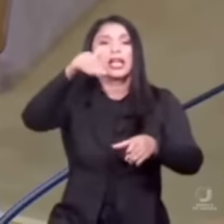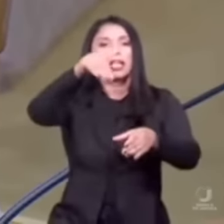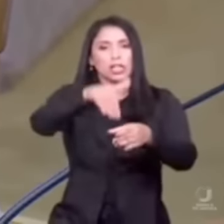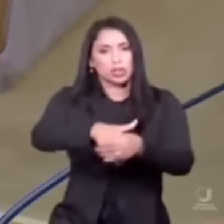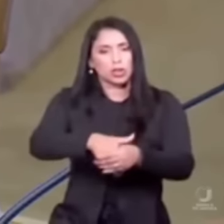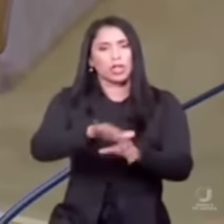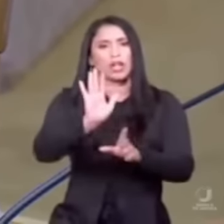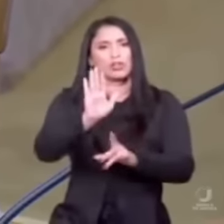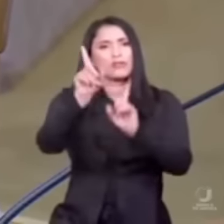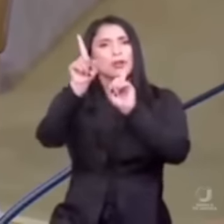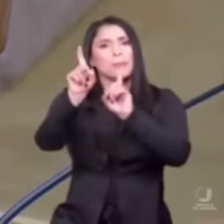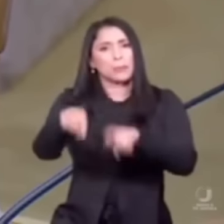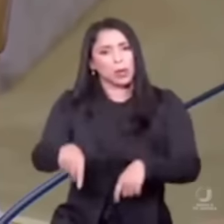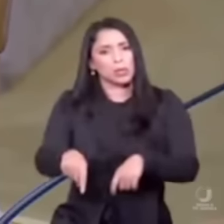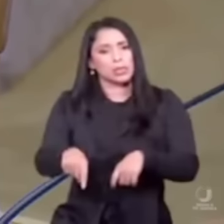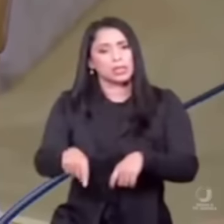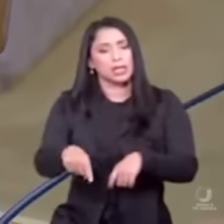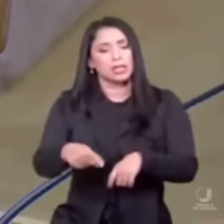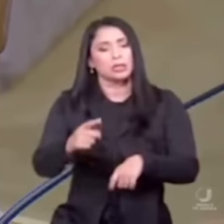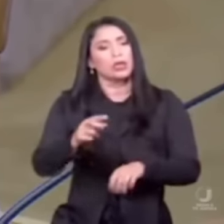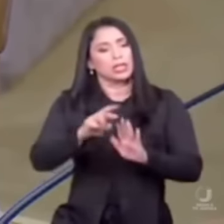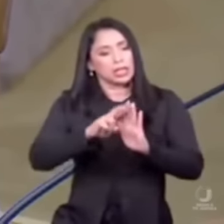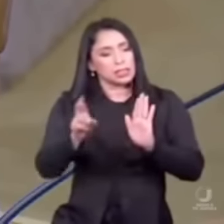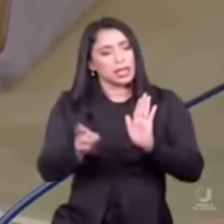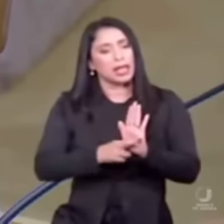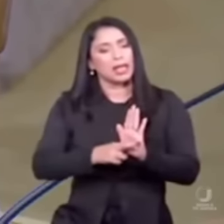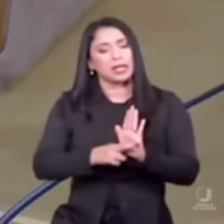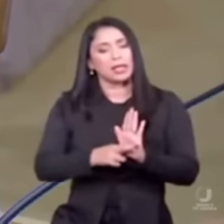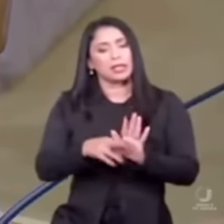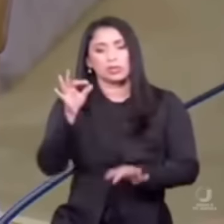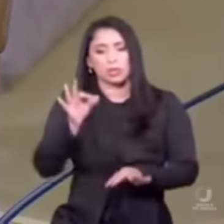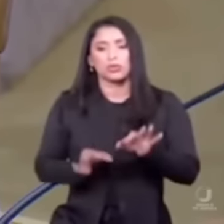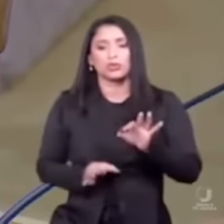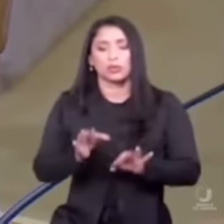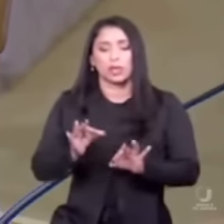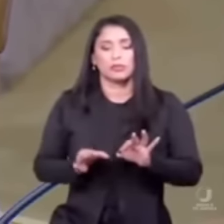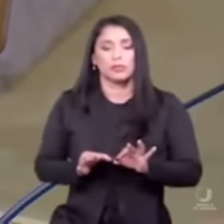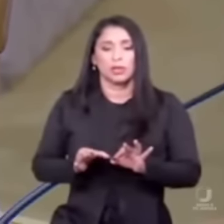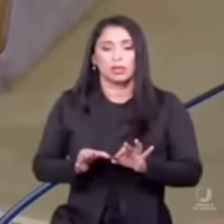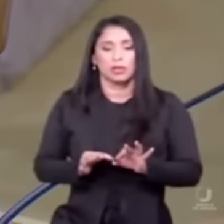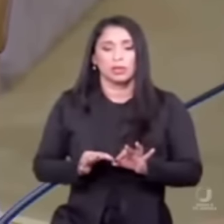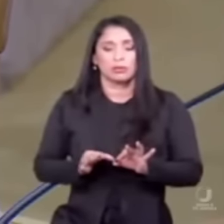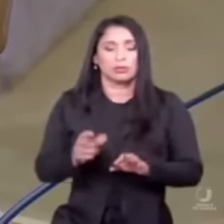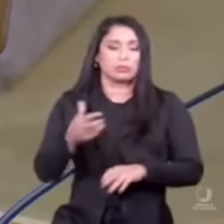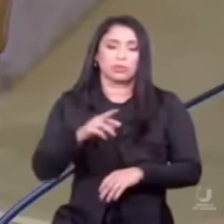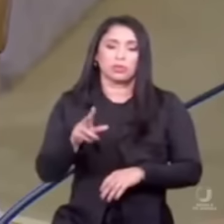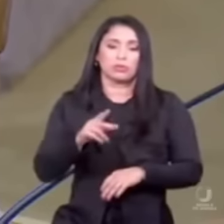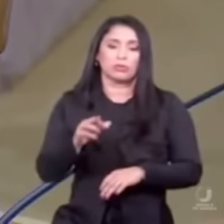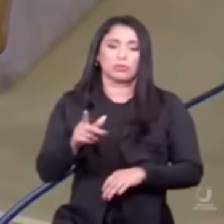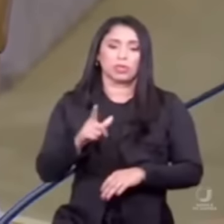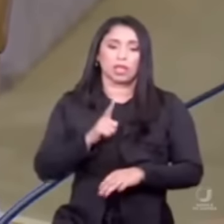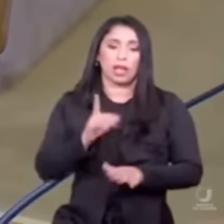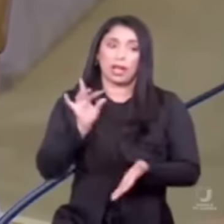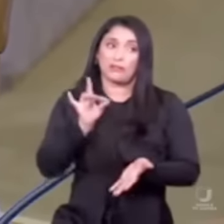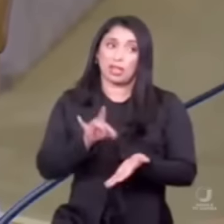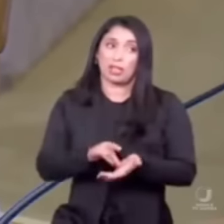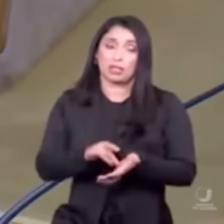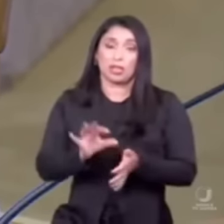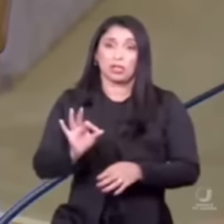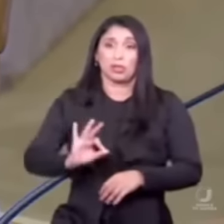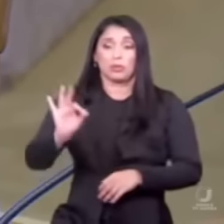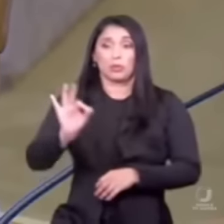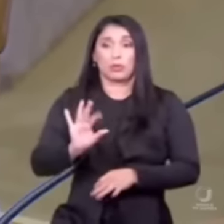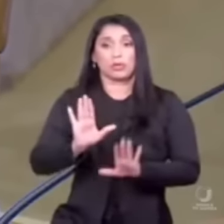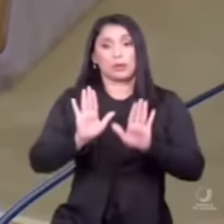diplomados e empossados, pela nossa interpretação e julgamento, não tinha a validade que se esperava. Mas eu